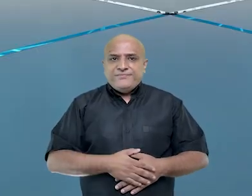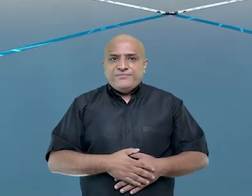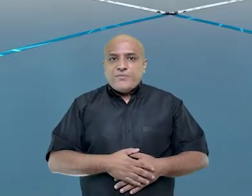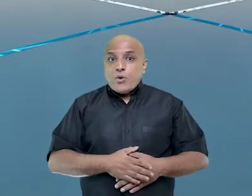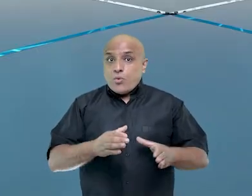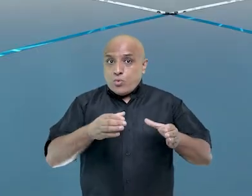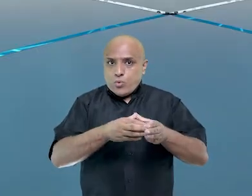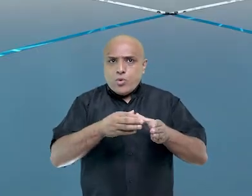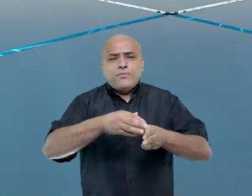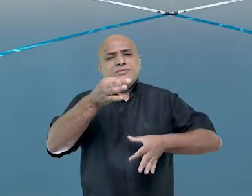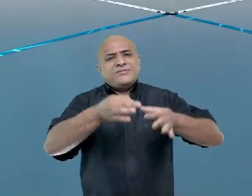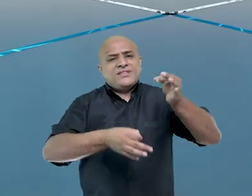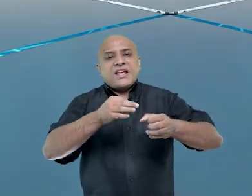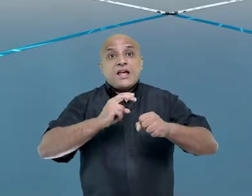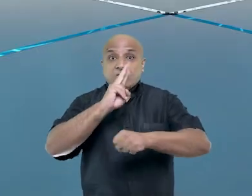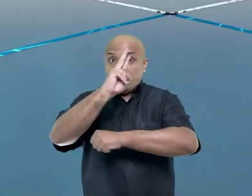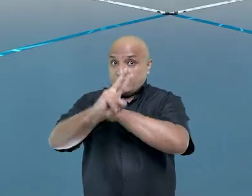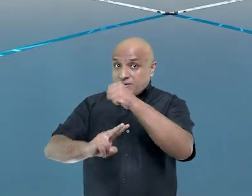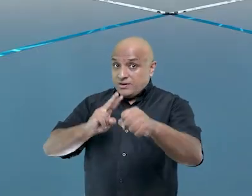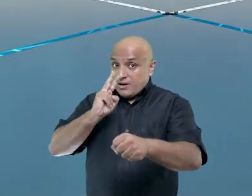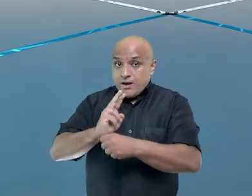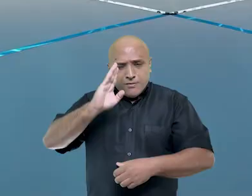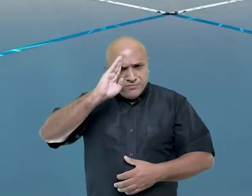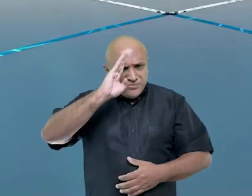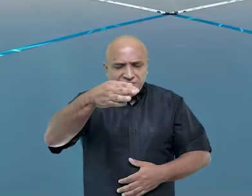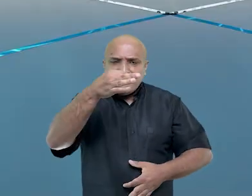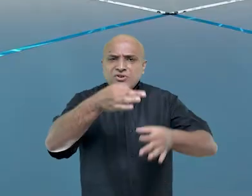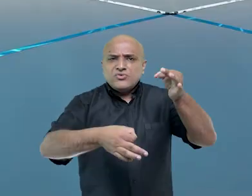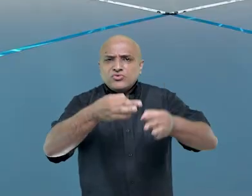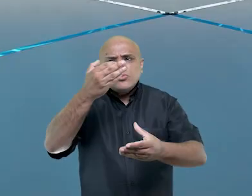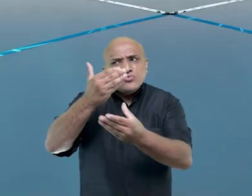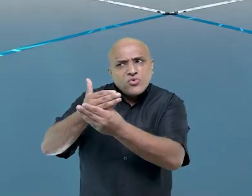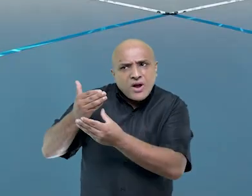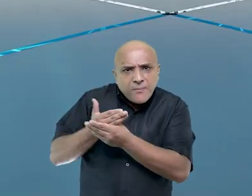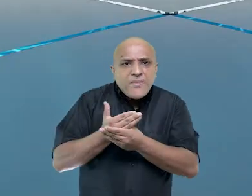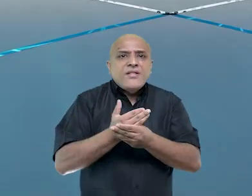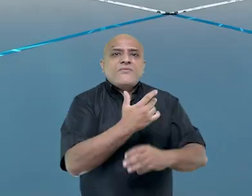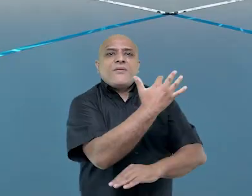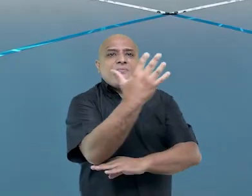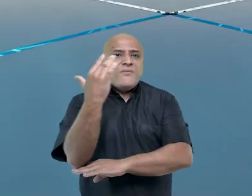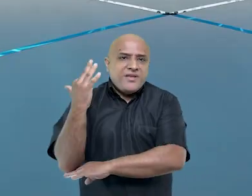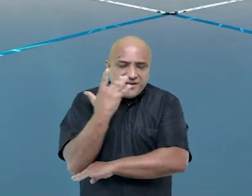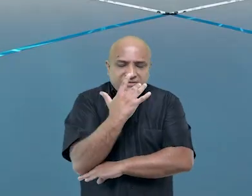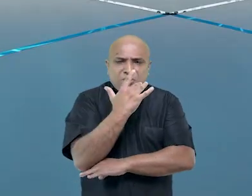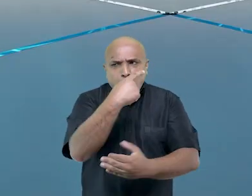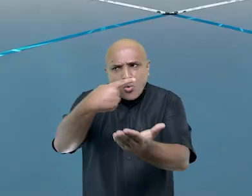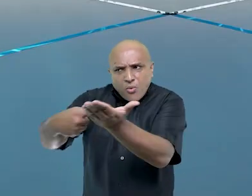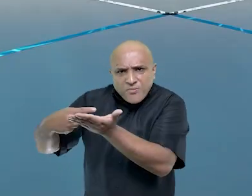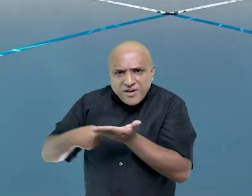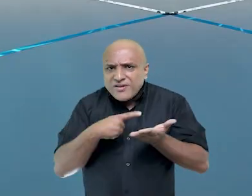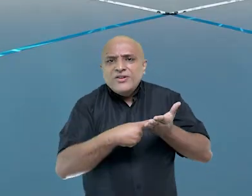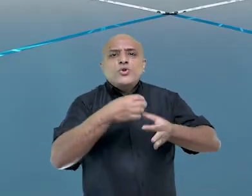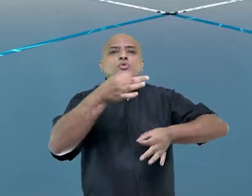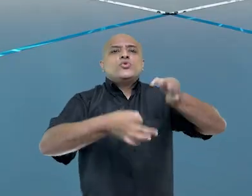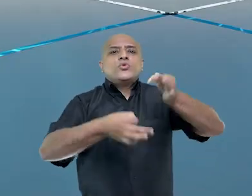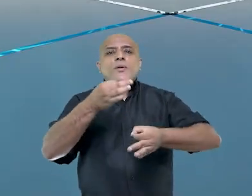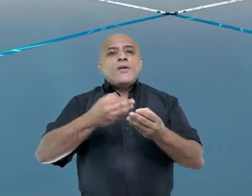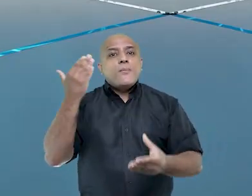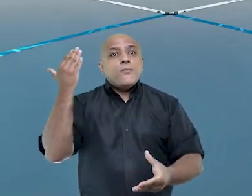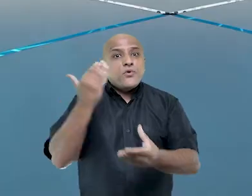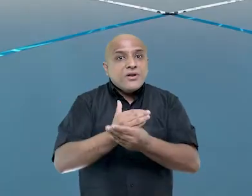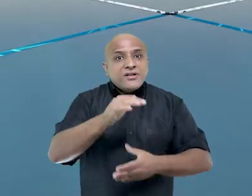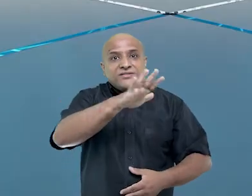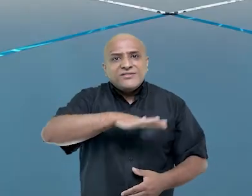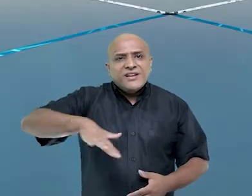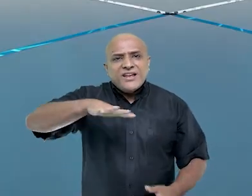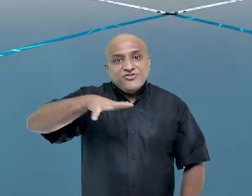do Tribunal da Sustentabilidade priorizam julgamentos ambientais. Mutirão foca no julgamento de processos da